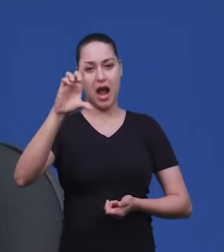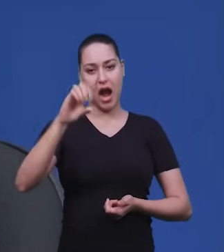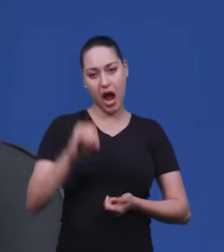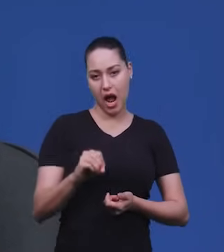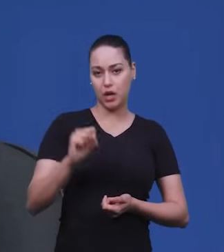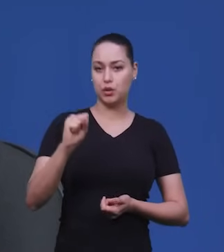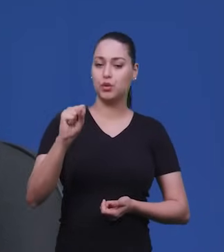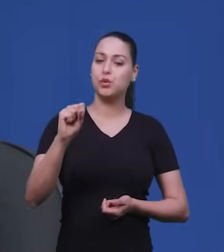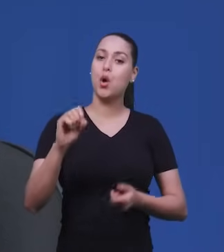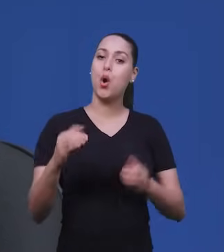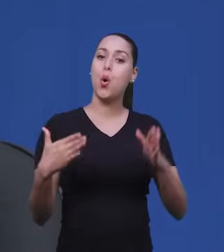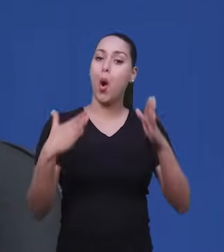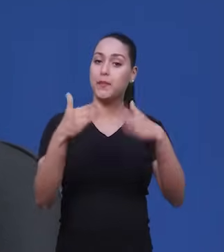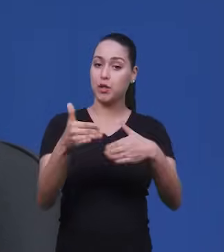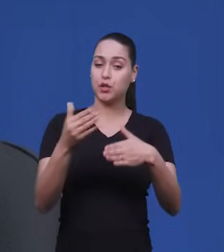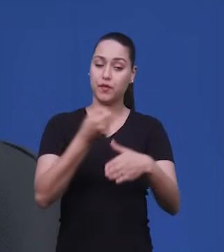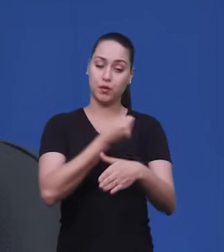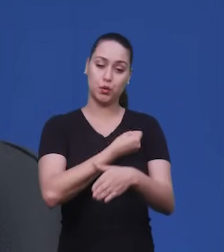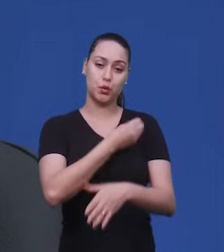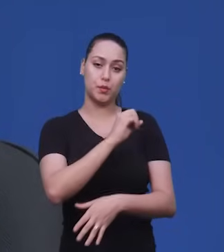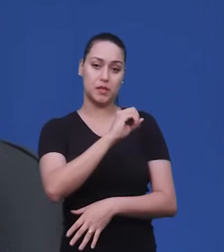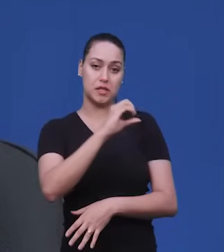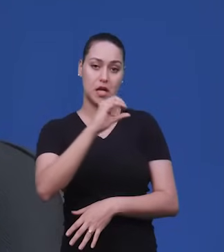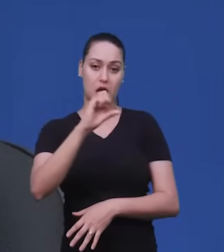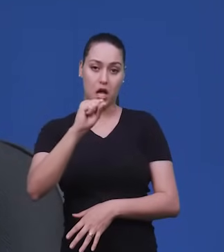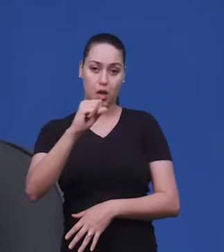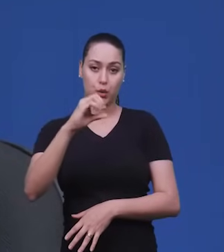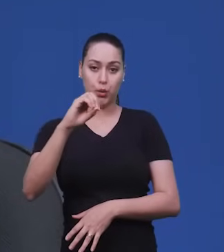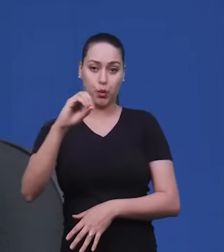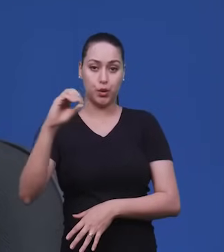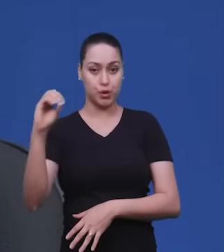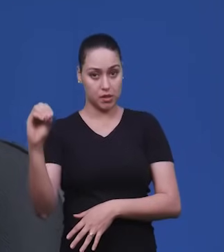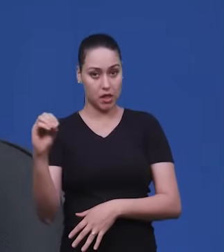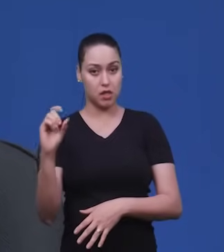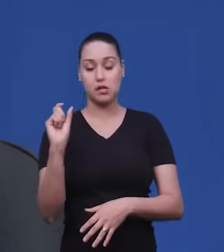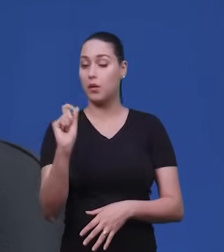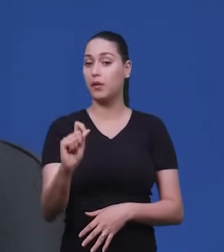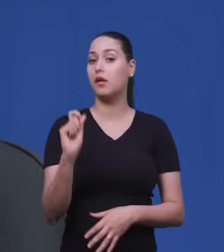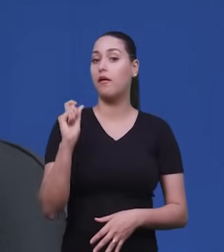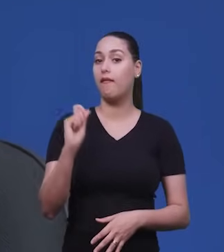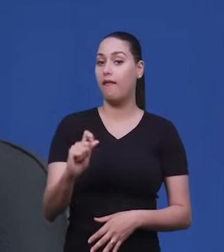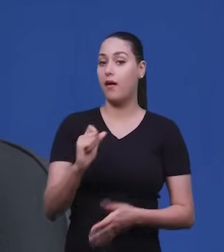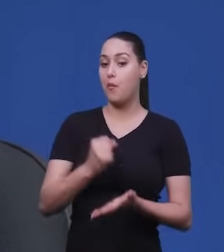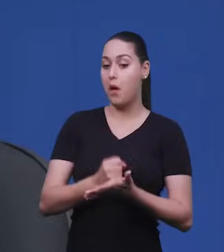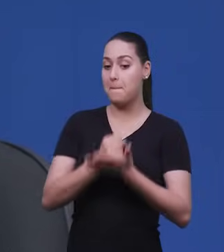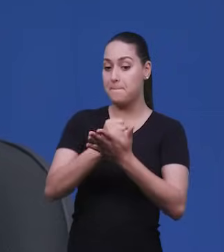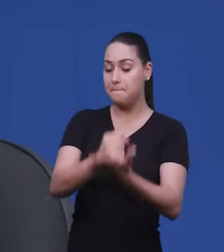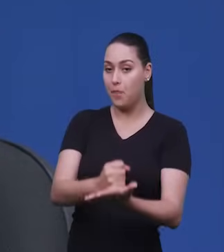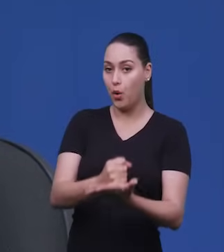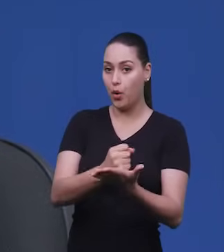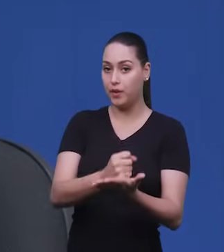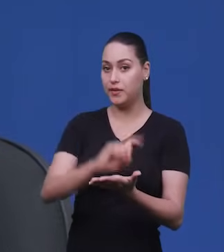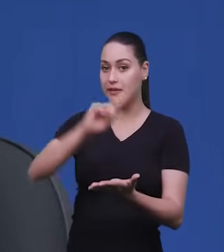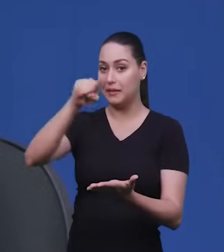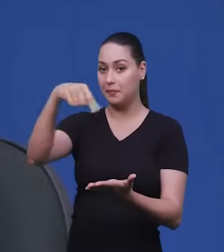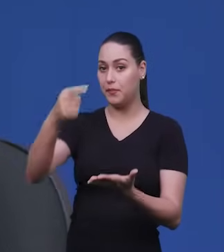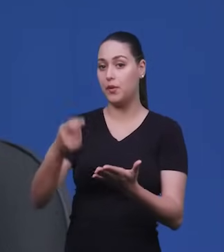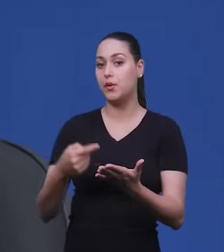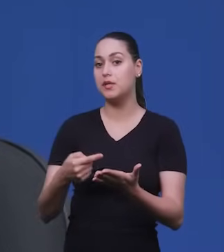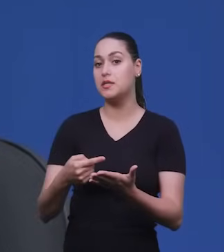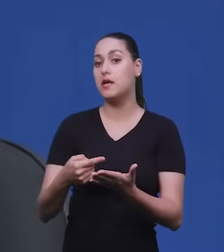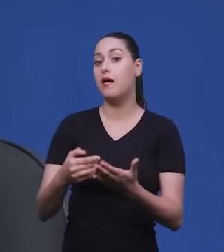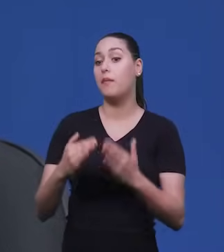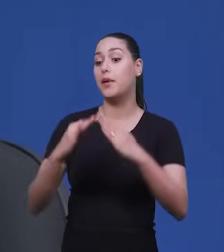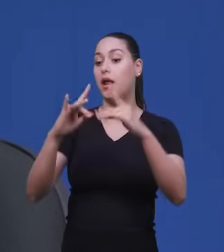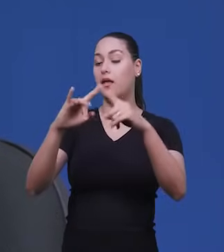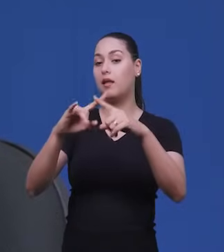dos propósitos, né, do 0800 é justamente esse, dar um primeiro atendimento e depois encaminhar para uma igreja